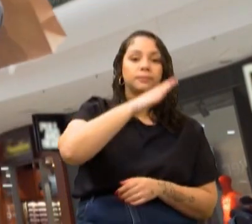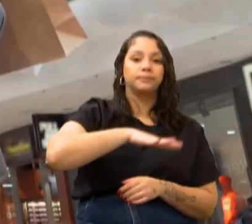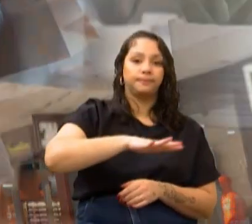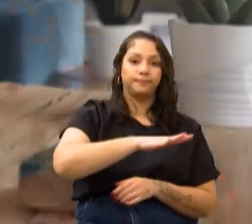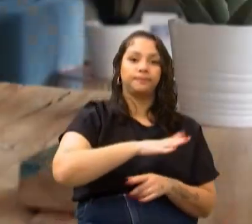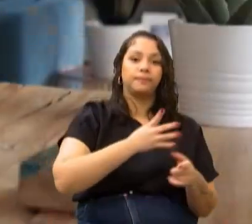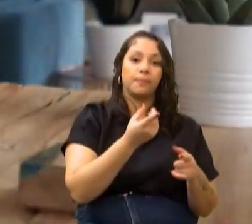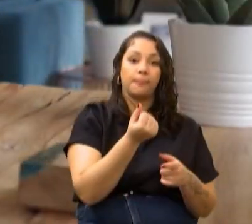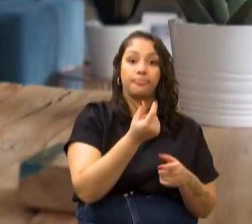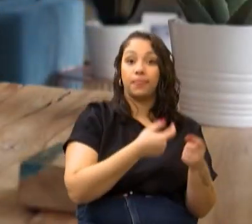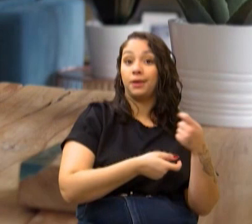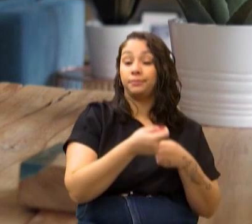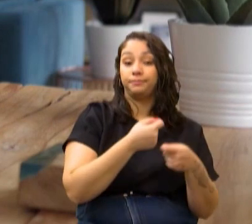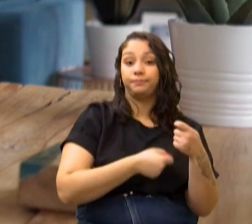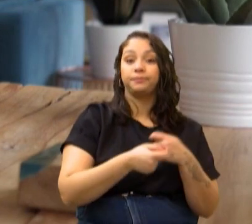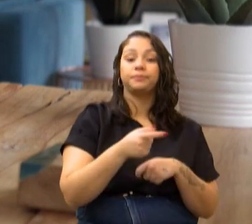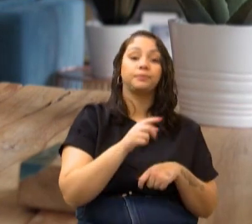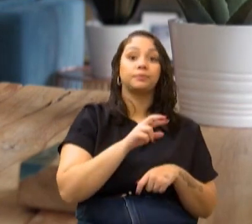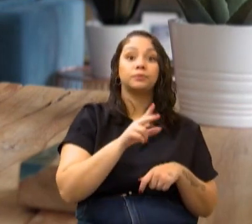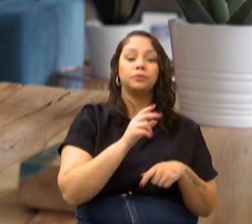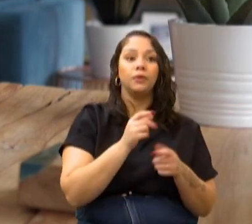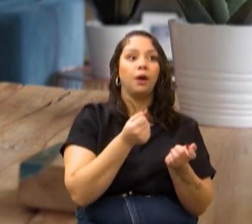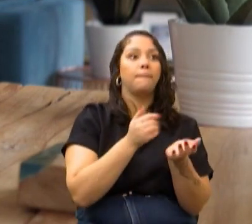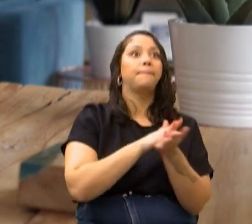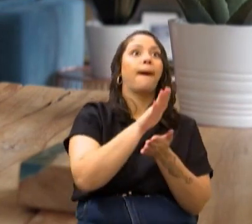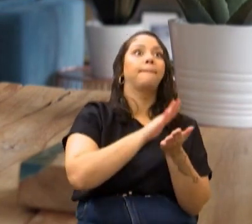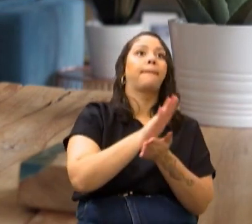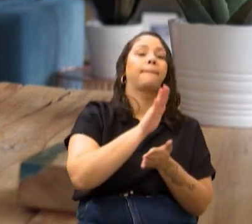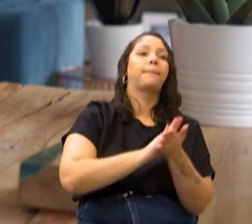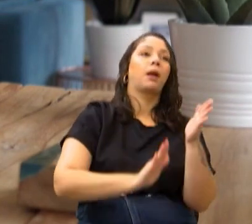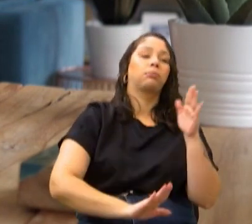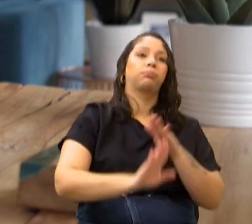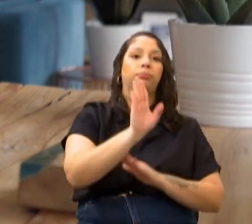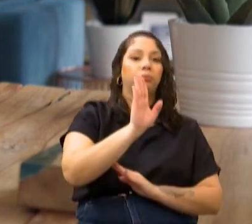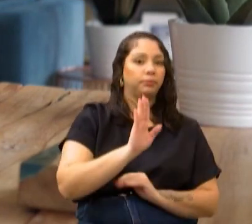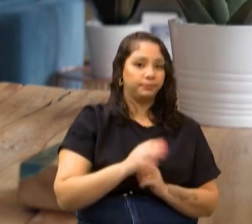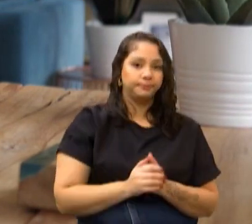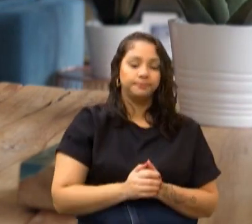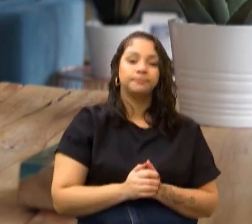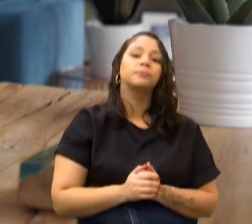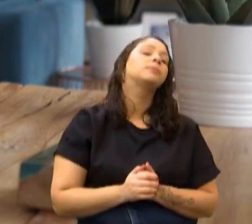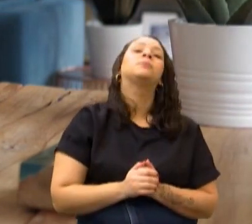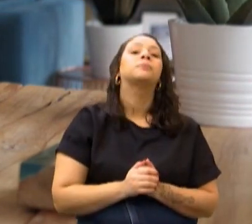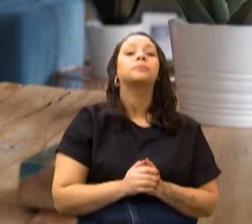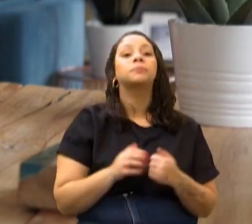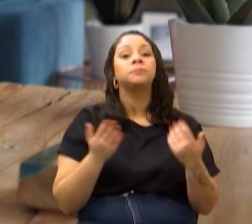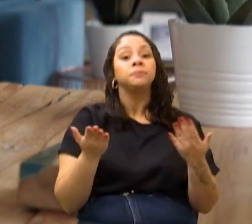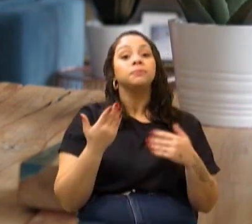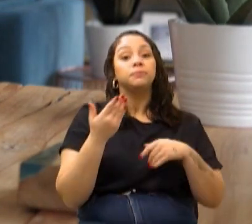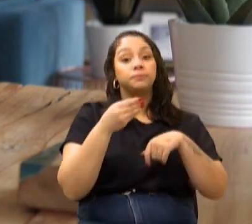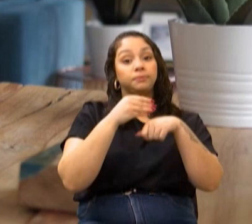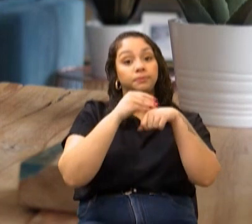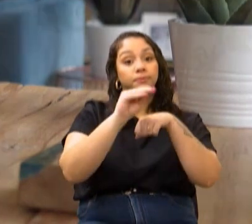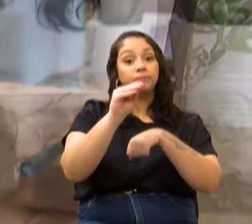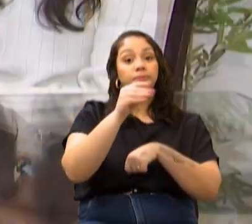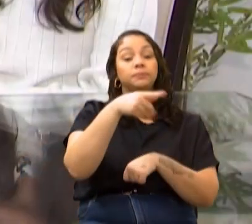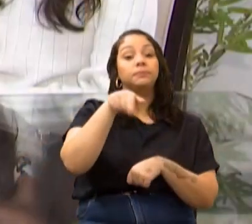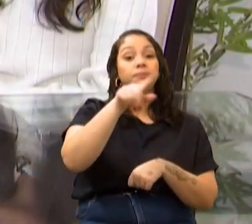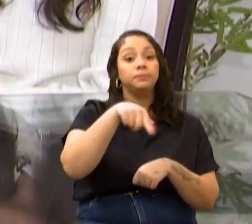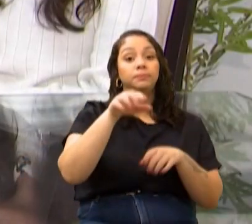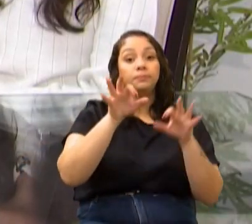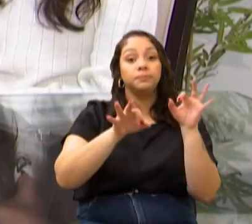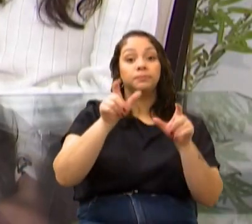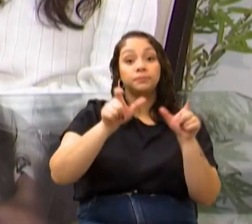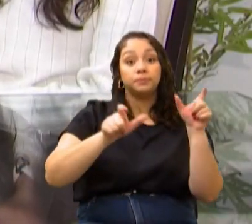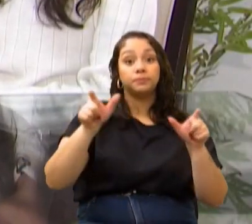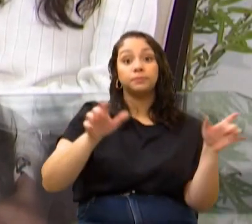então tende a não gastar acima daquilo que está previsto dentro do orçamento. Então, assim, dicas